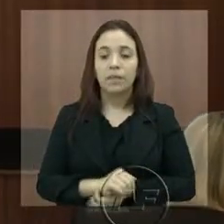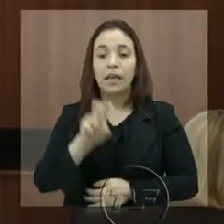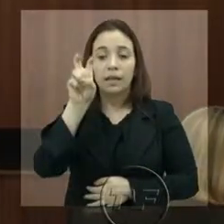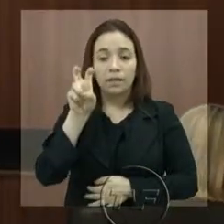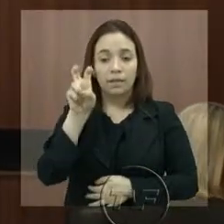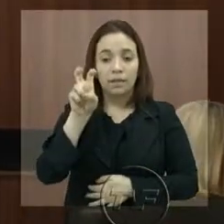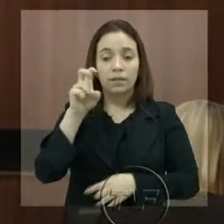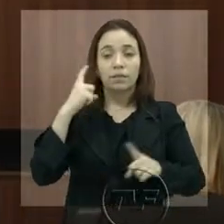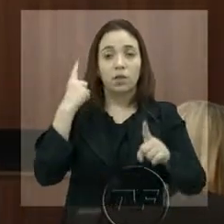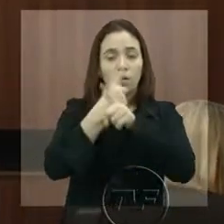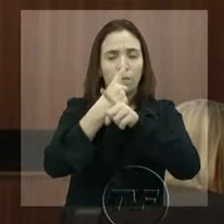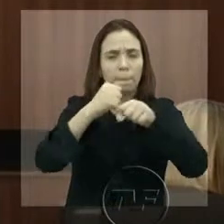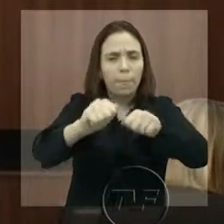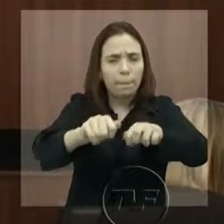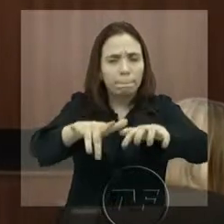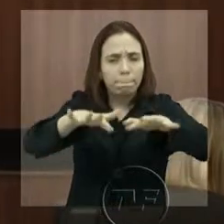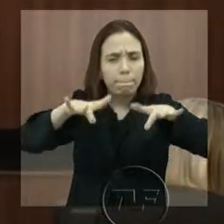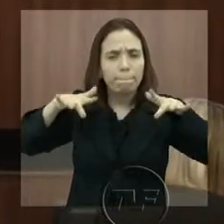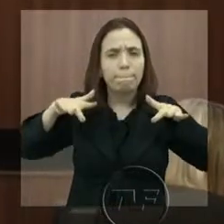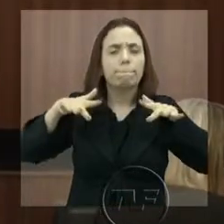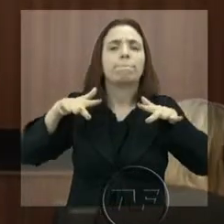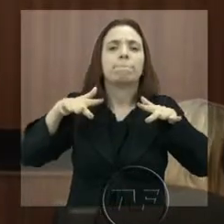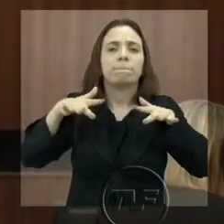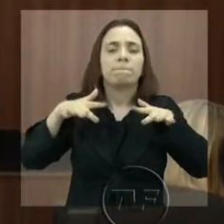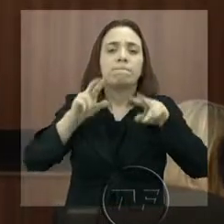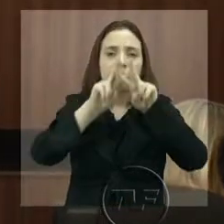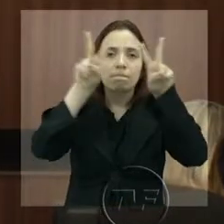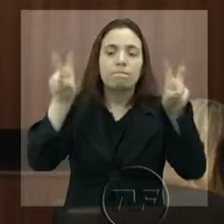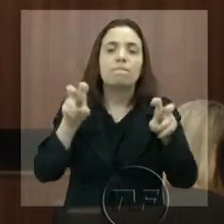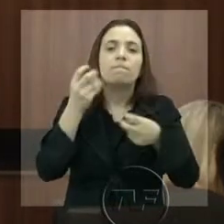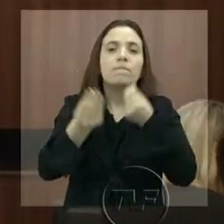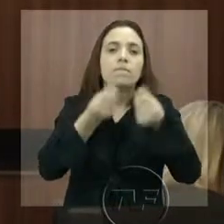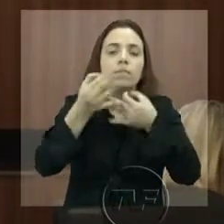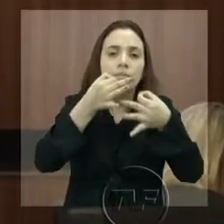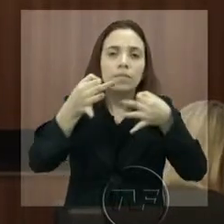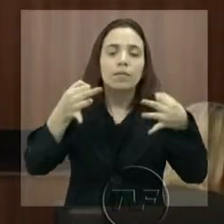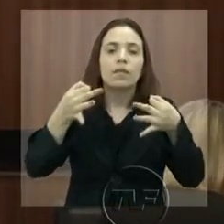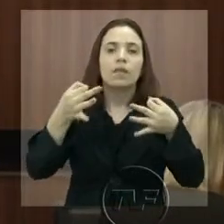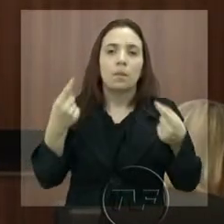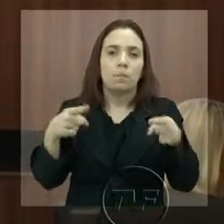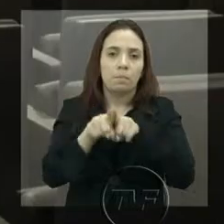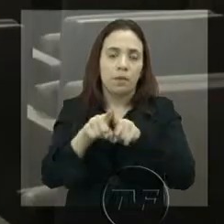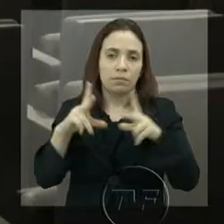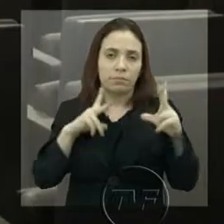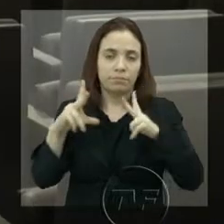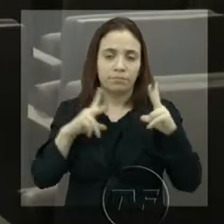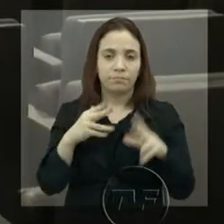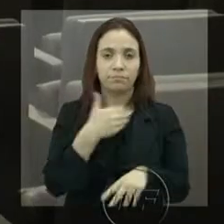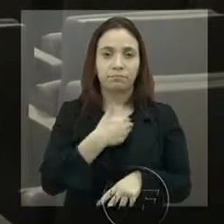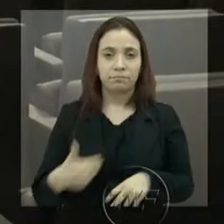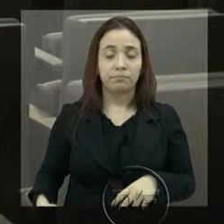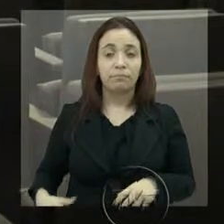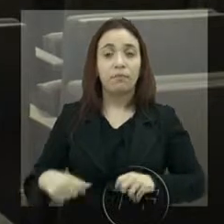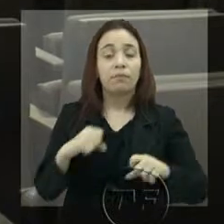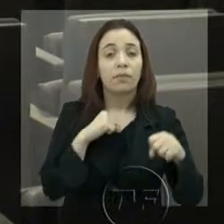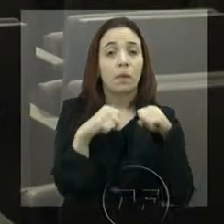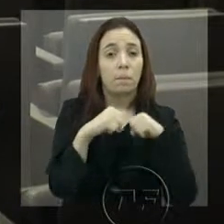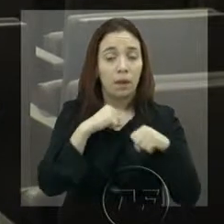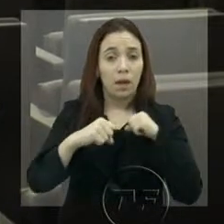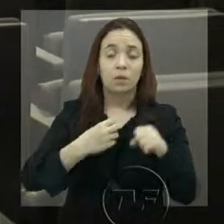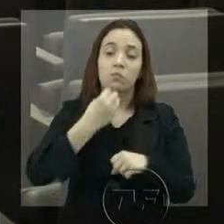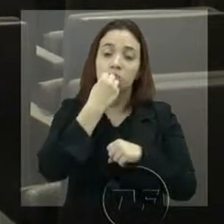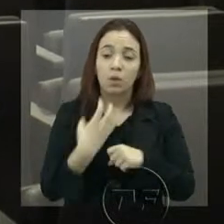de 6 encontros para debater a regulamentação de operações urbanas consorciadas. Os debates servem